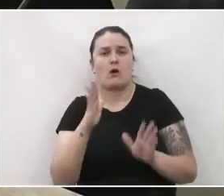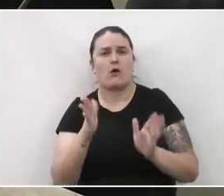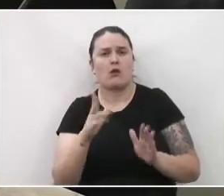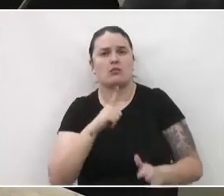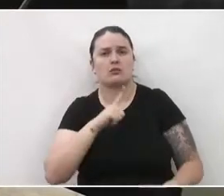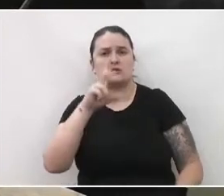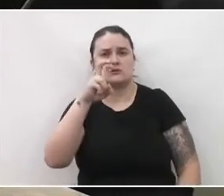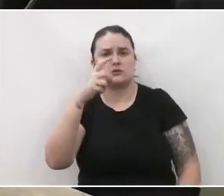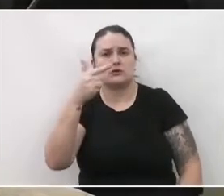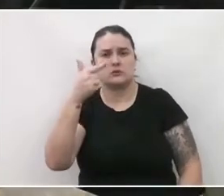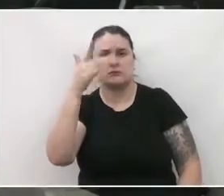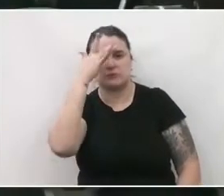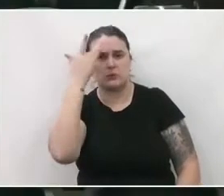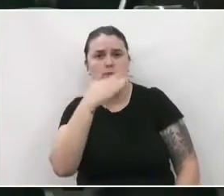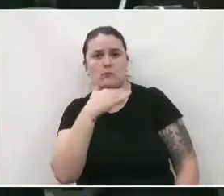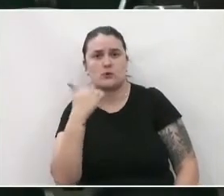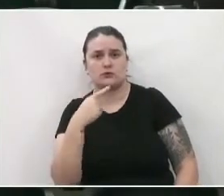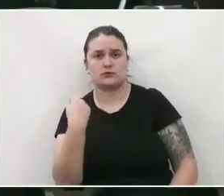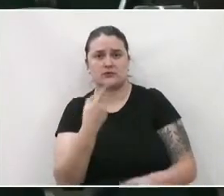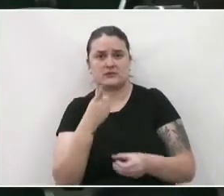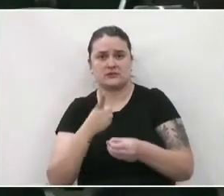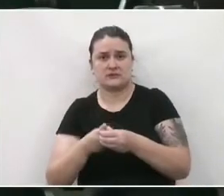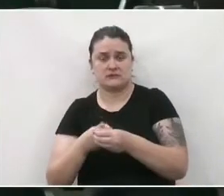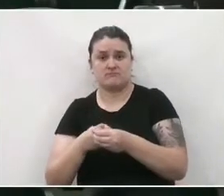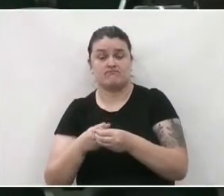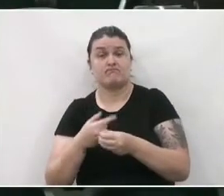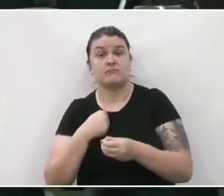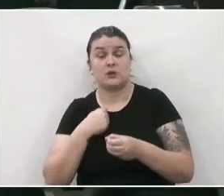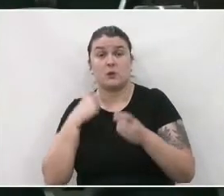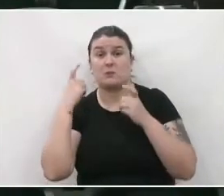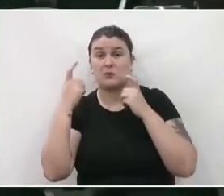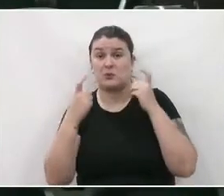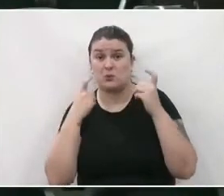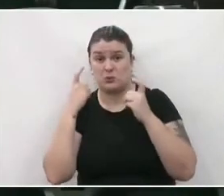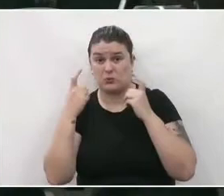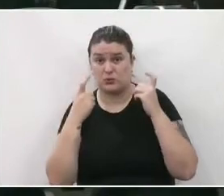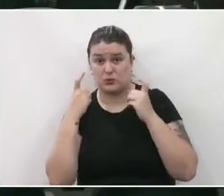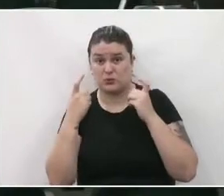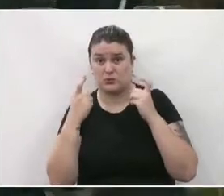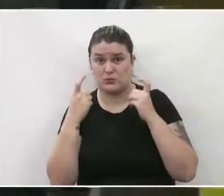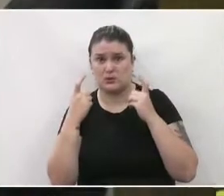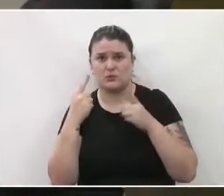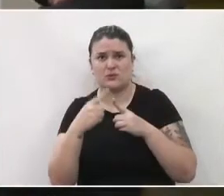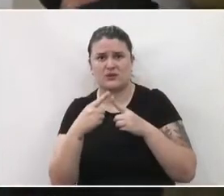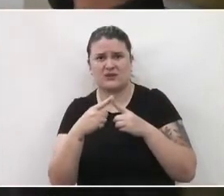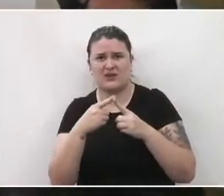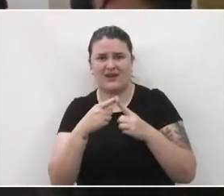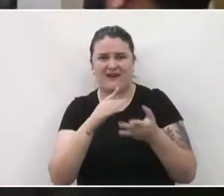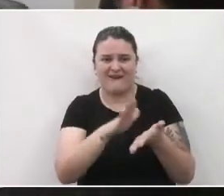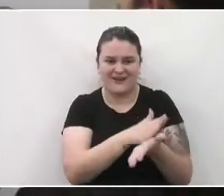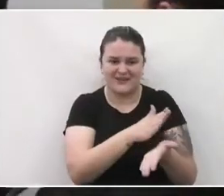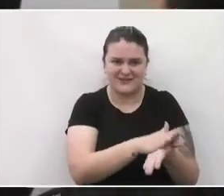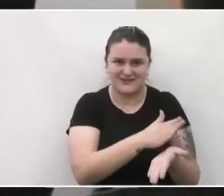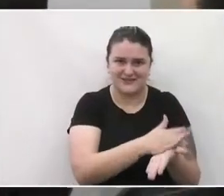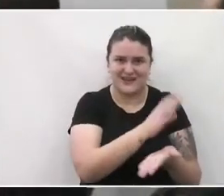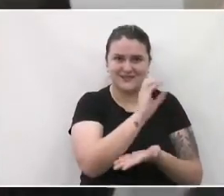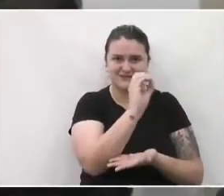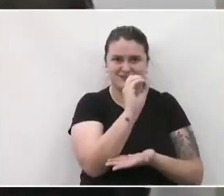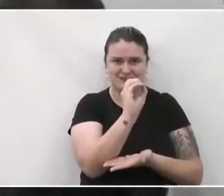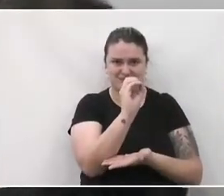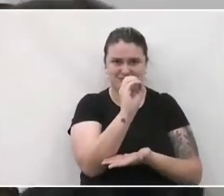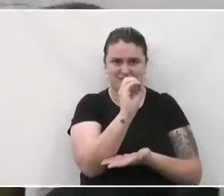na cidade. Vereador Emerson, me preocupa uma coisa que o senhor me falou, que o custo da medicação é